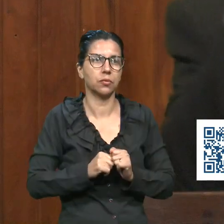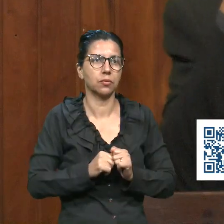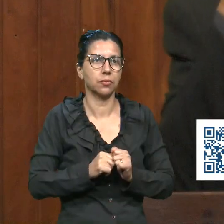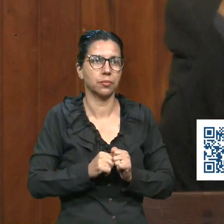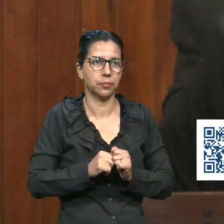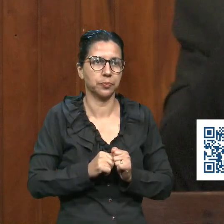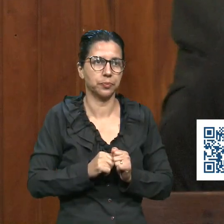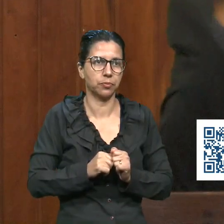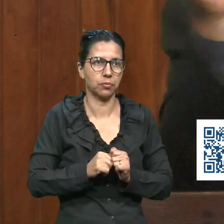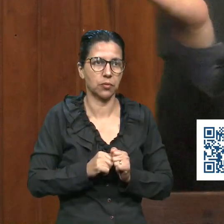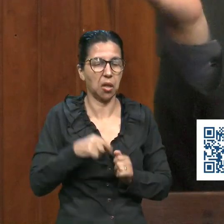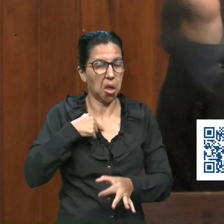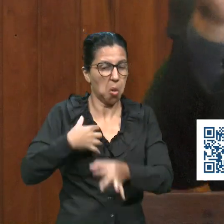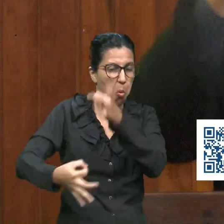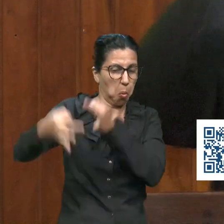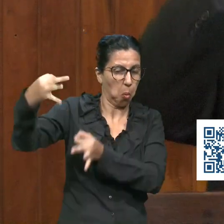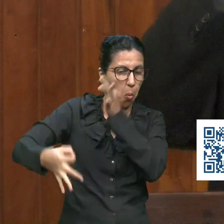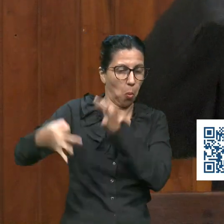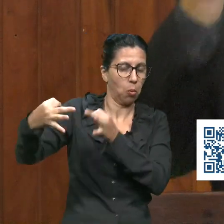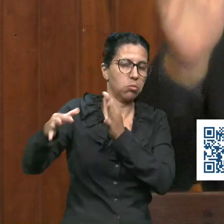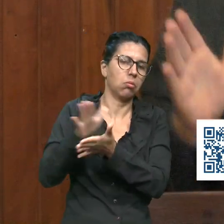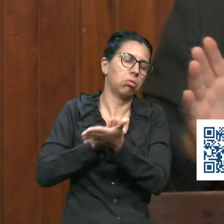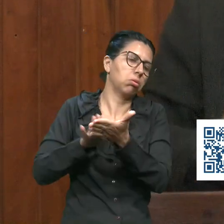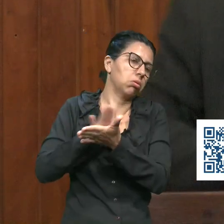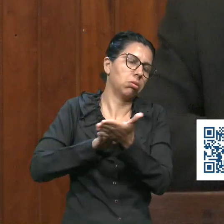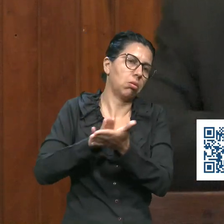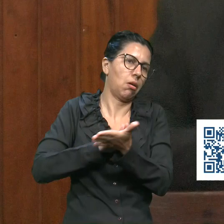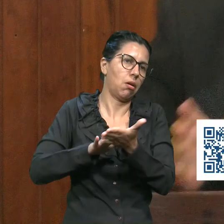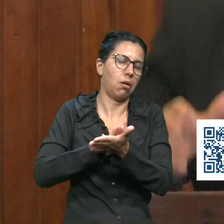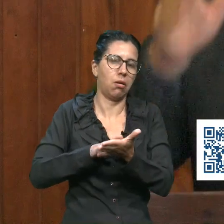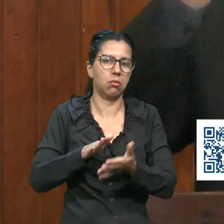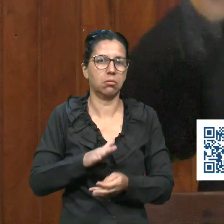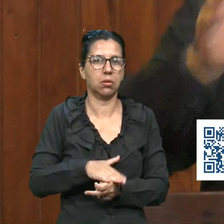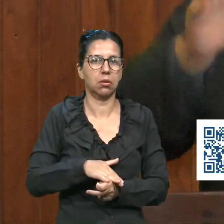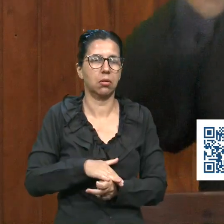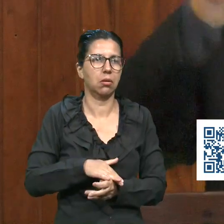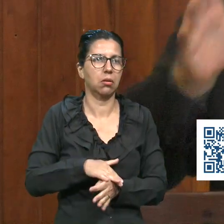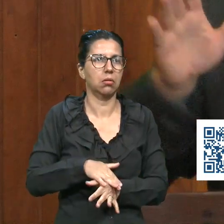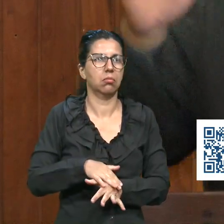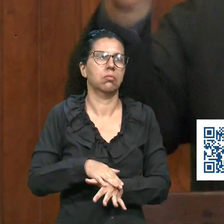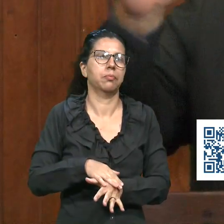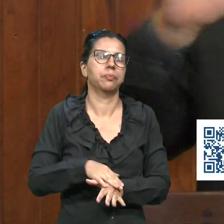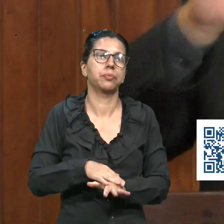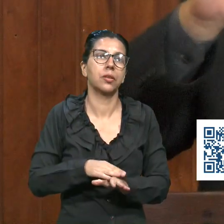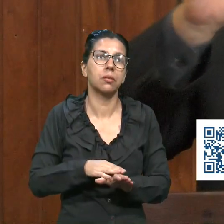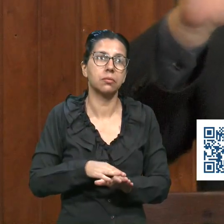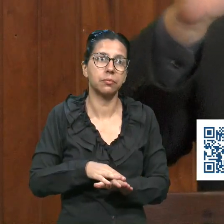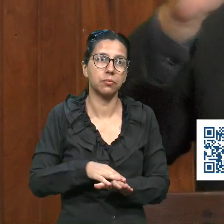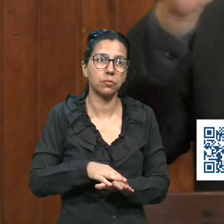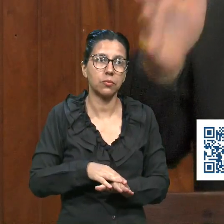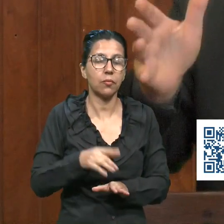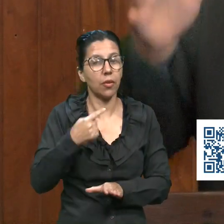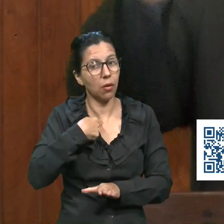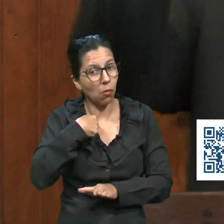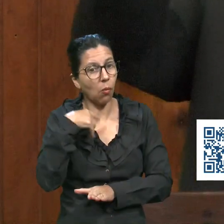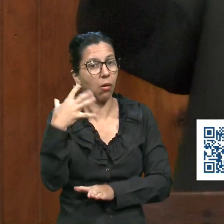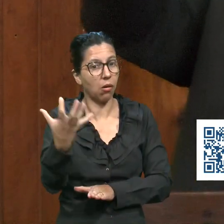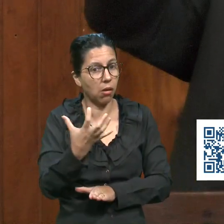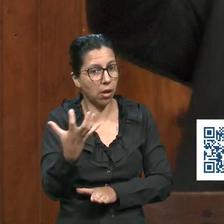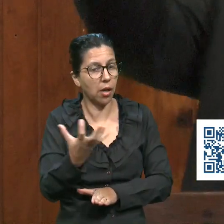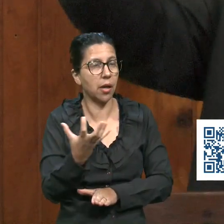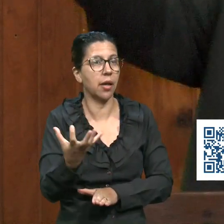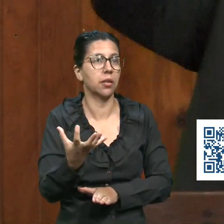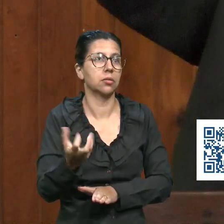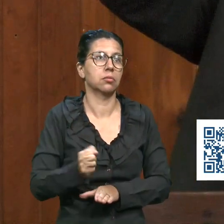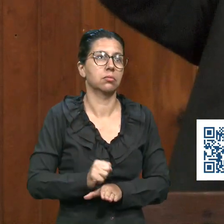uma... Eu não quero pré-julgar ninguém, não estou querendo politizar, fazer politicagem com esse tema. Eu só quero que